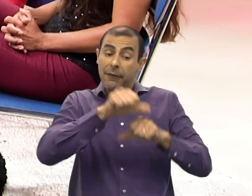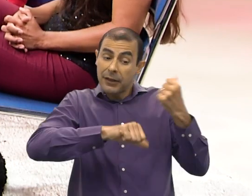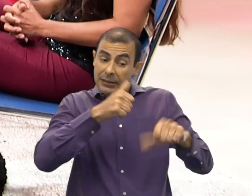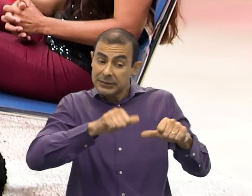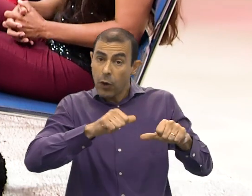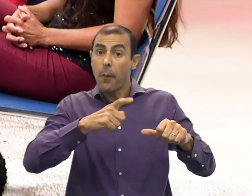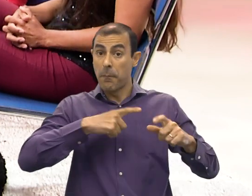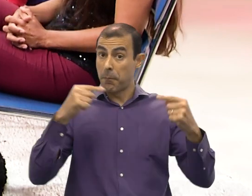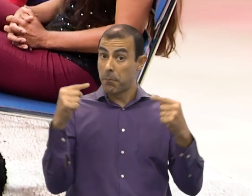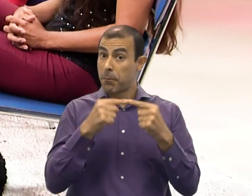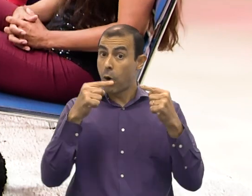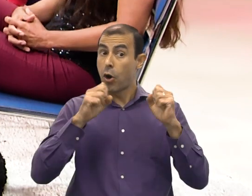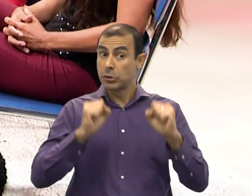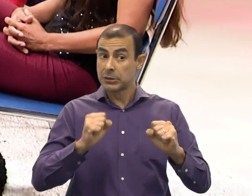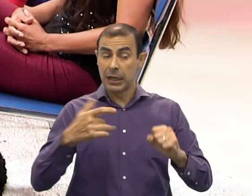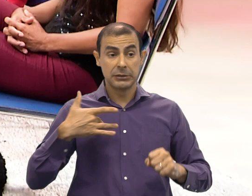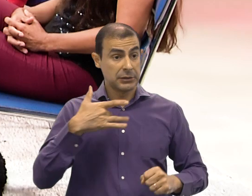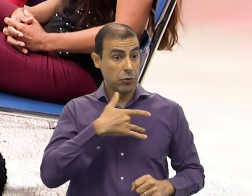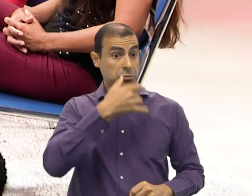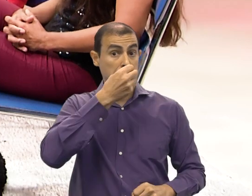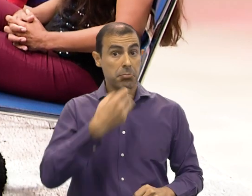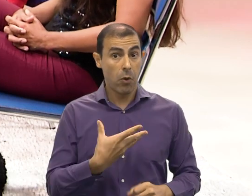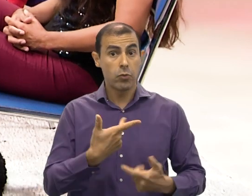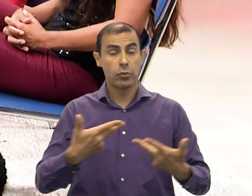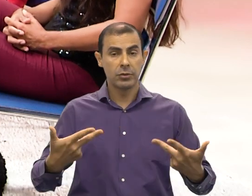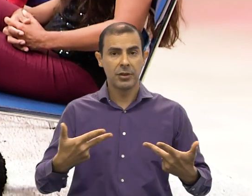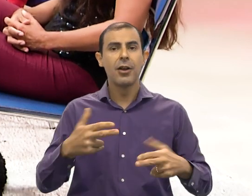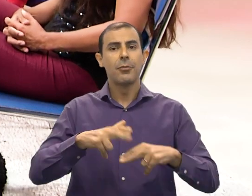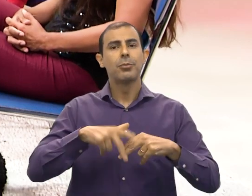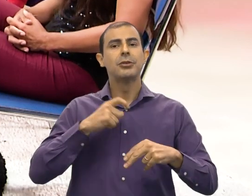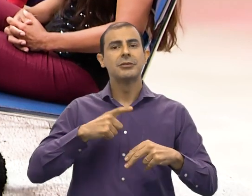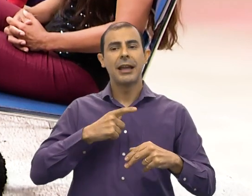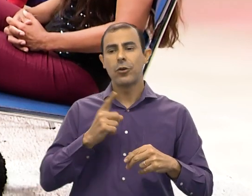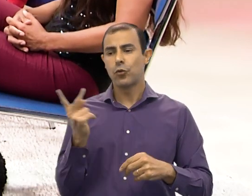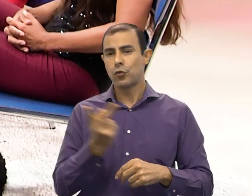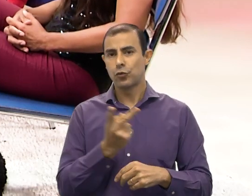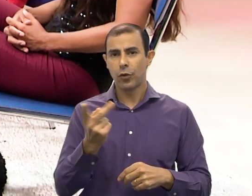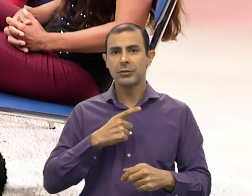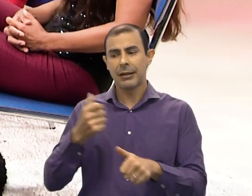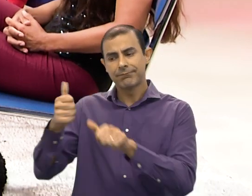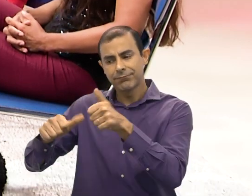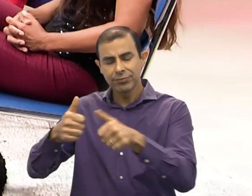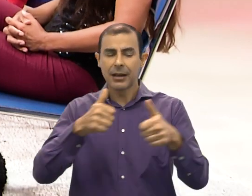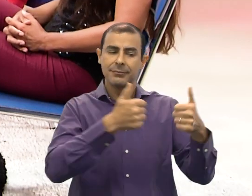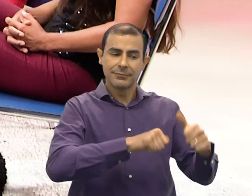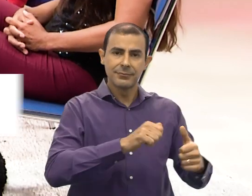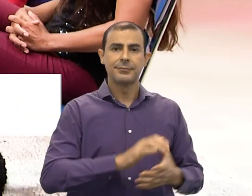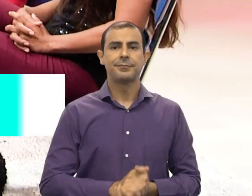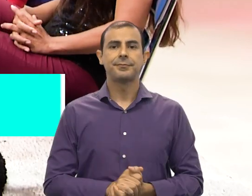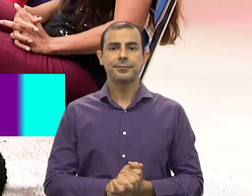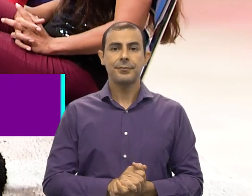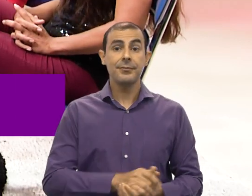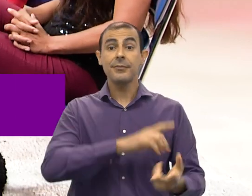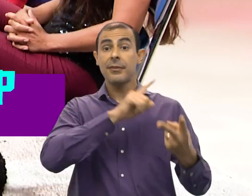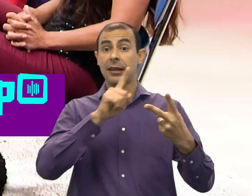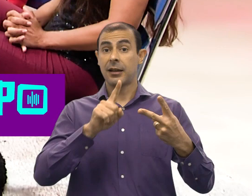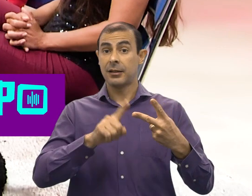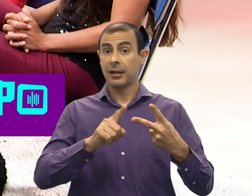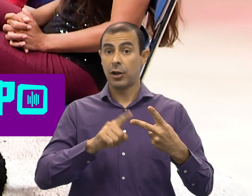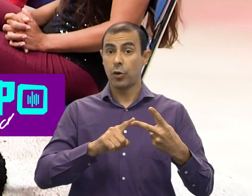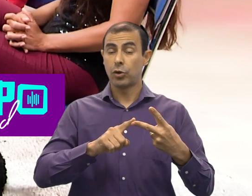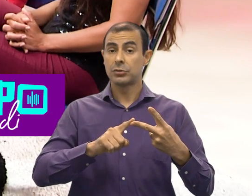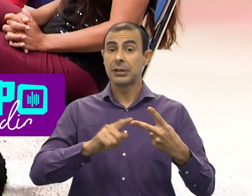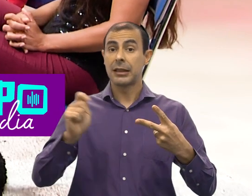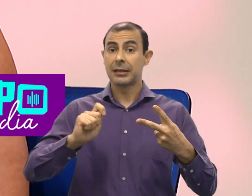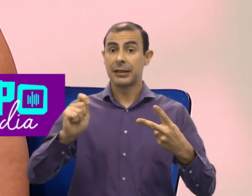pode fazer. Por isso que eu disse que é avaliado com o paciente e com o doador, o que é melhor para ambos. A outra doação, que é a que